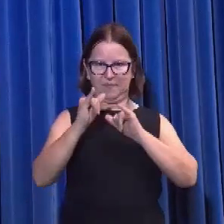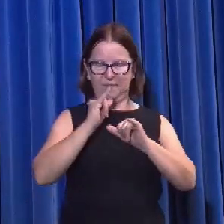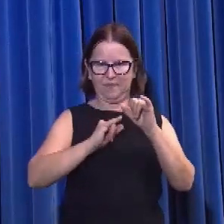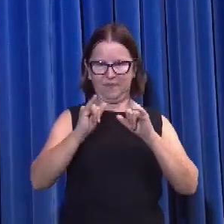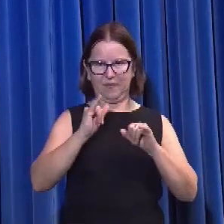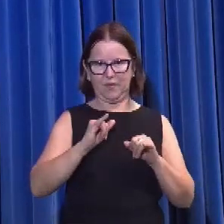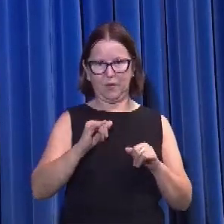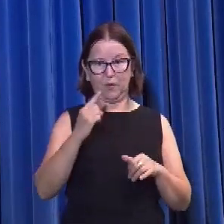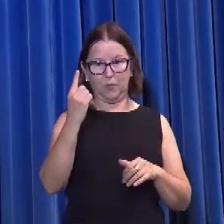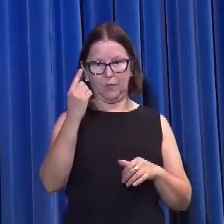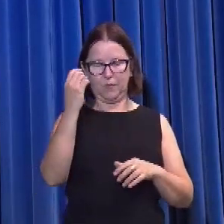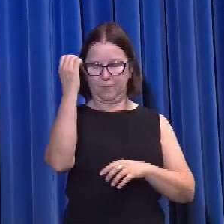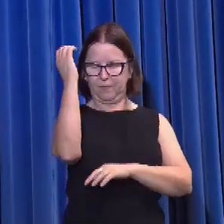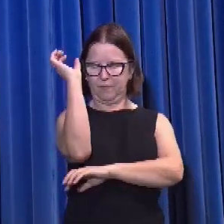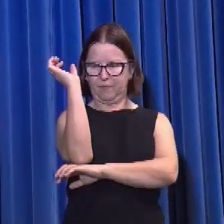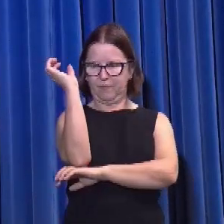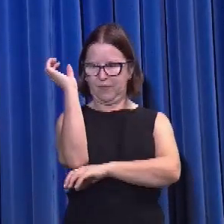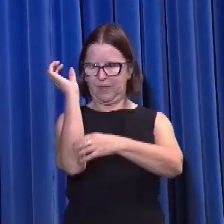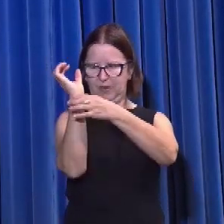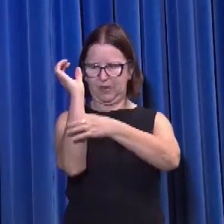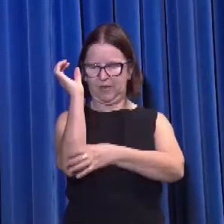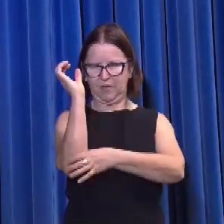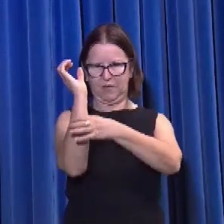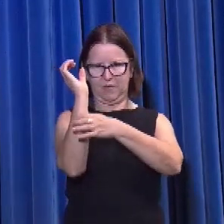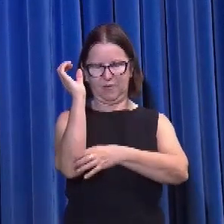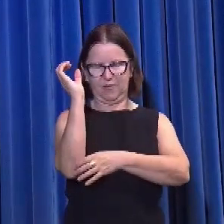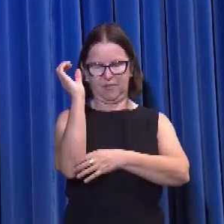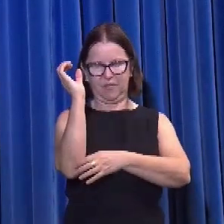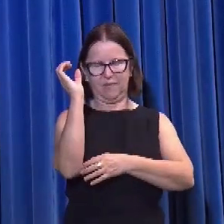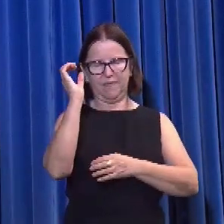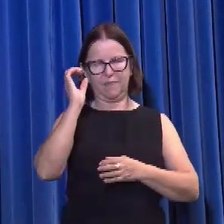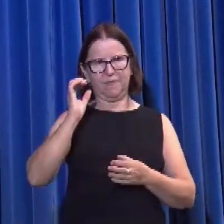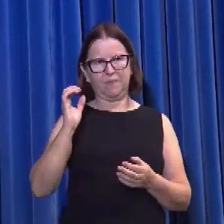um tronco que tinha sido